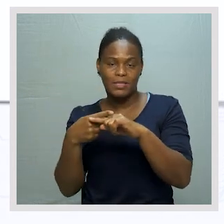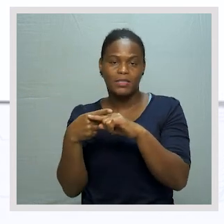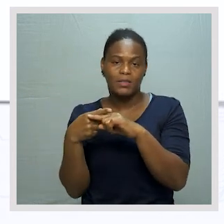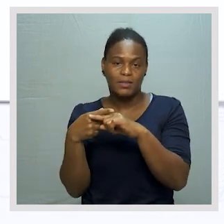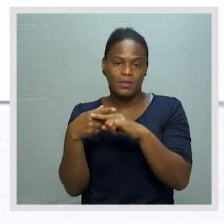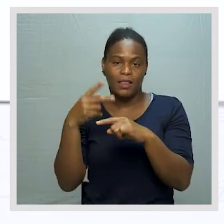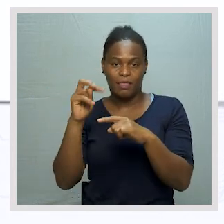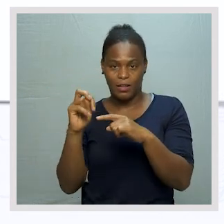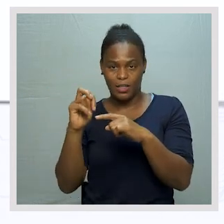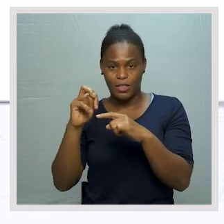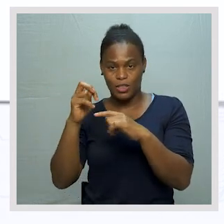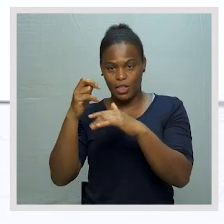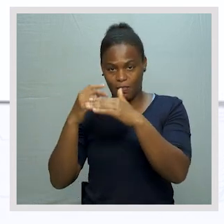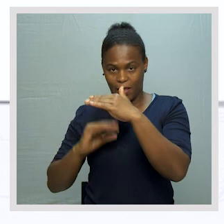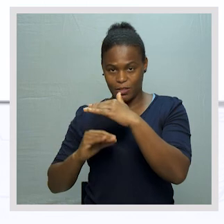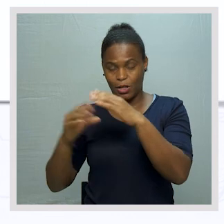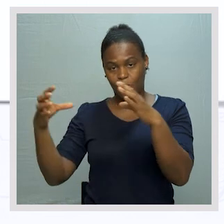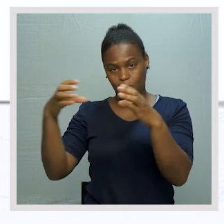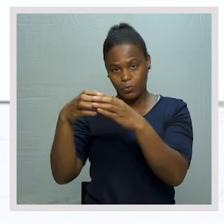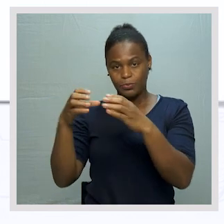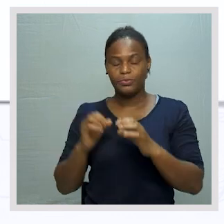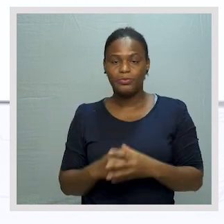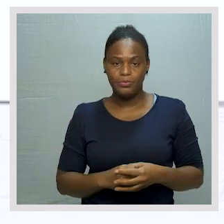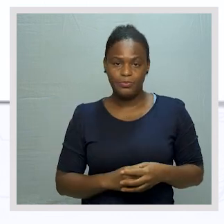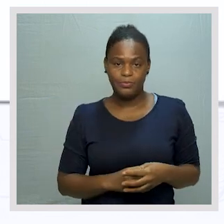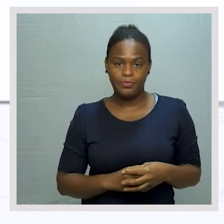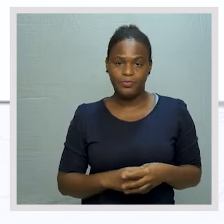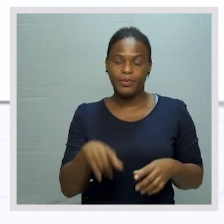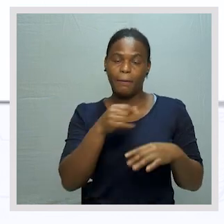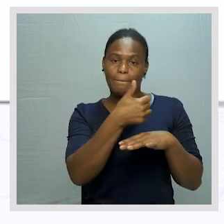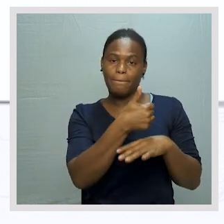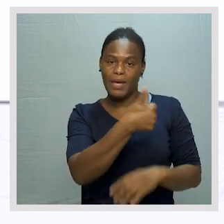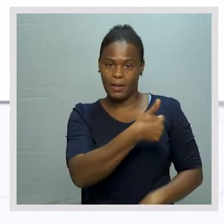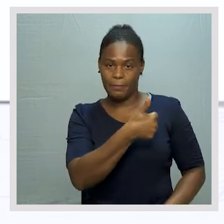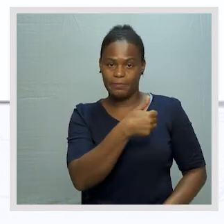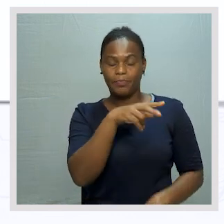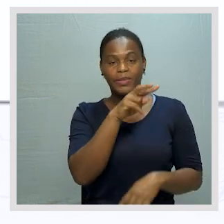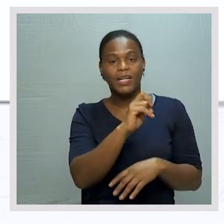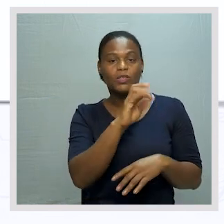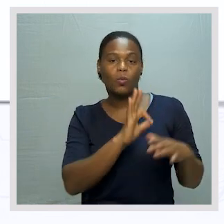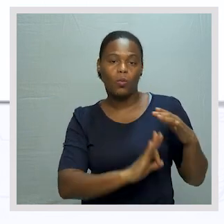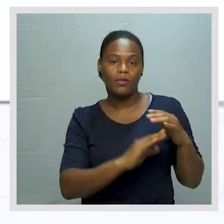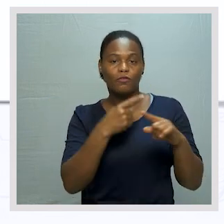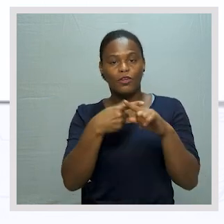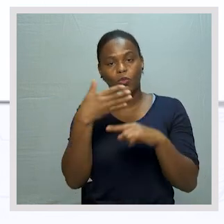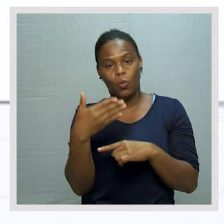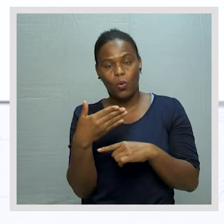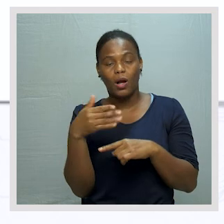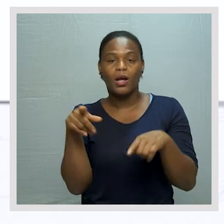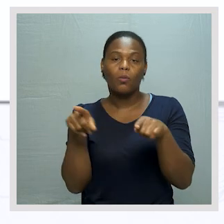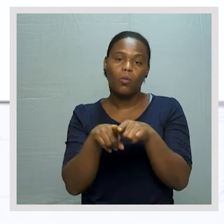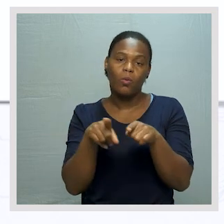0,25 vezes 3/10, fechar parênteses. A linha B, 3/4 vezes